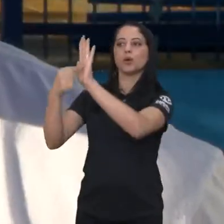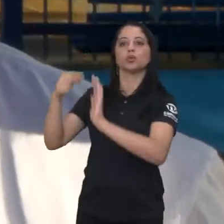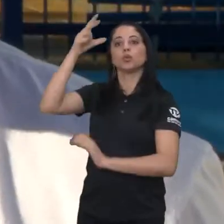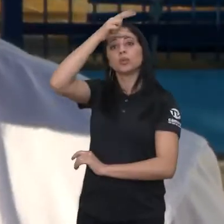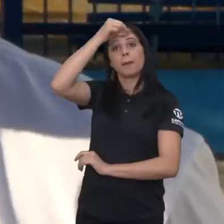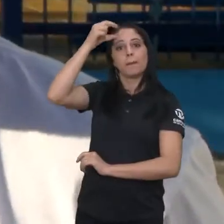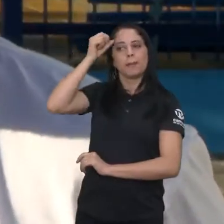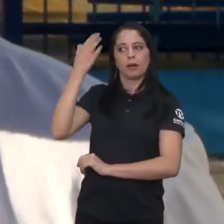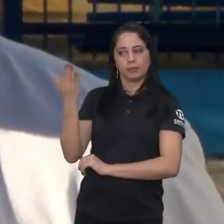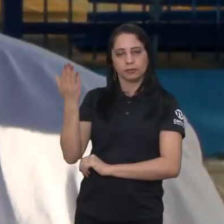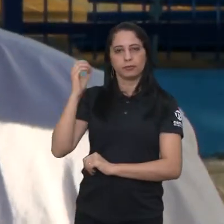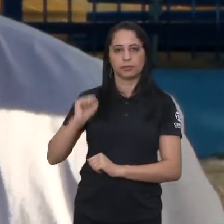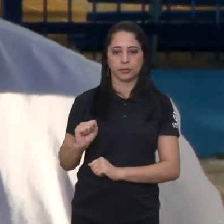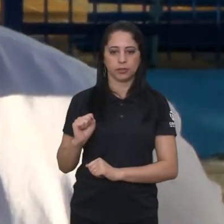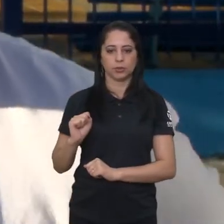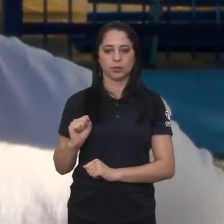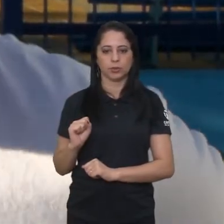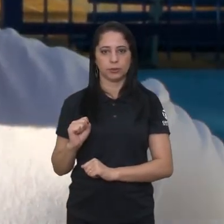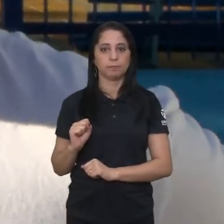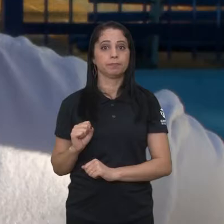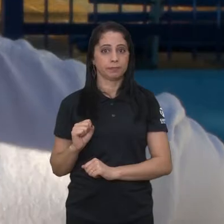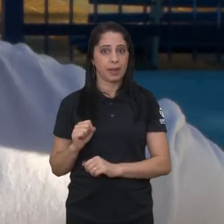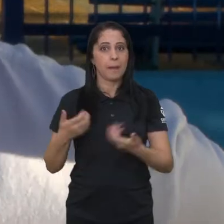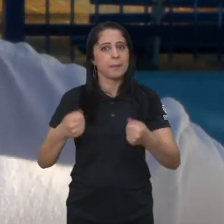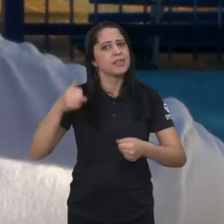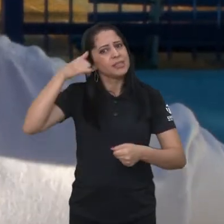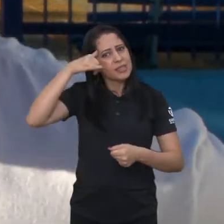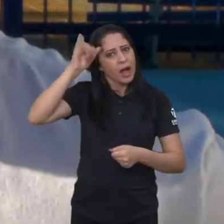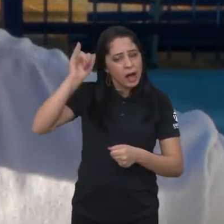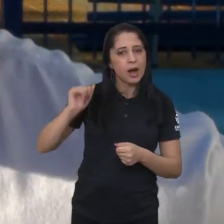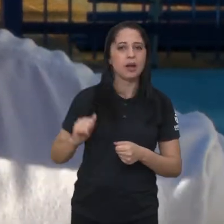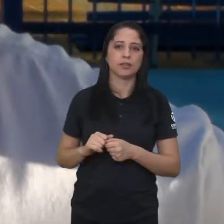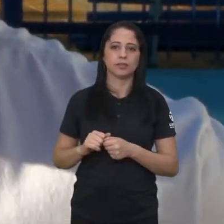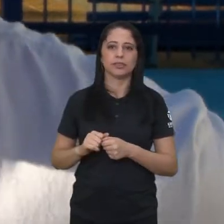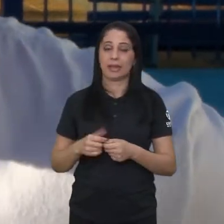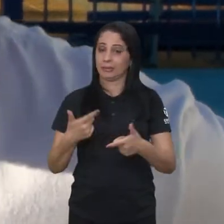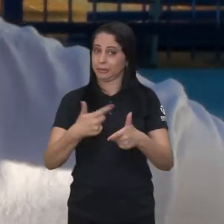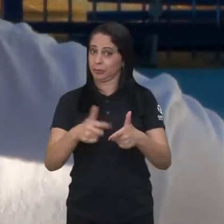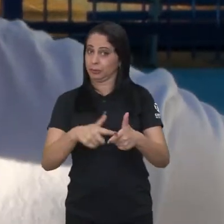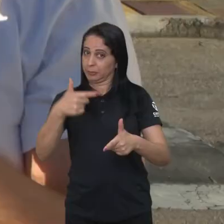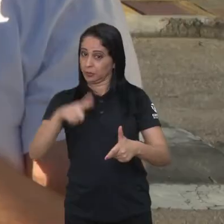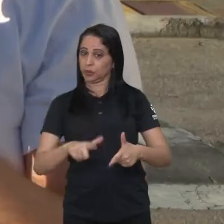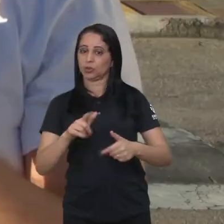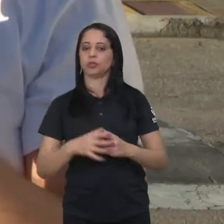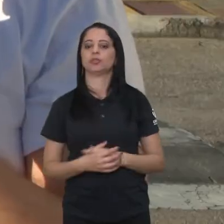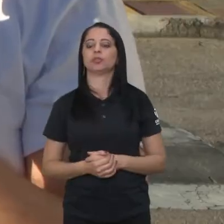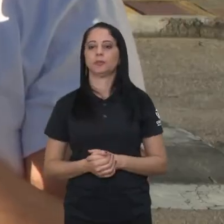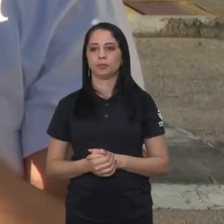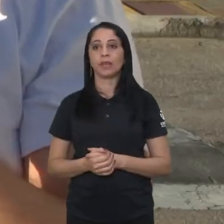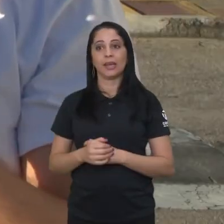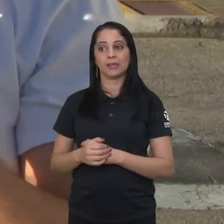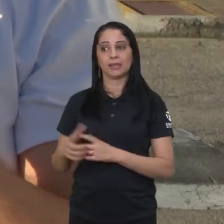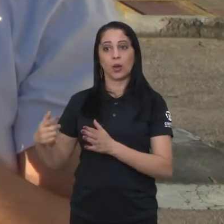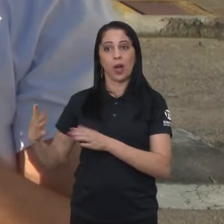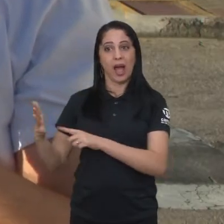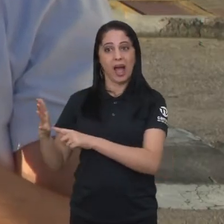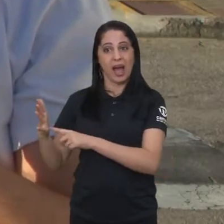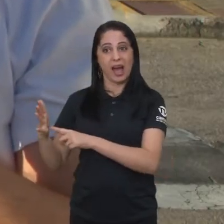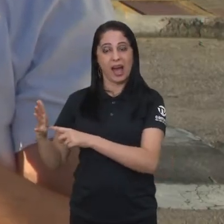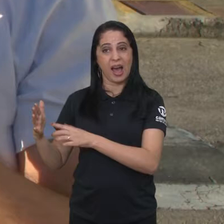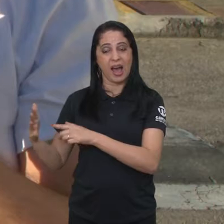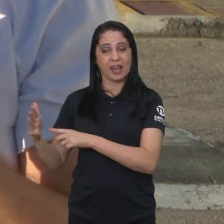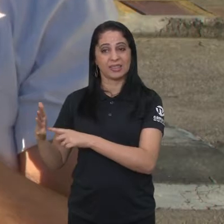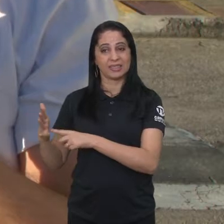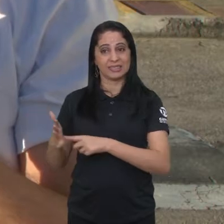A expectativa do vereador Tomás é evitar que situações como esta se repitam. Essa denúncia foi à ouvidoria,